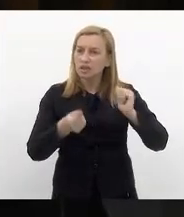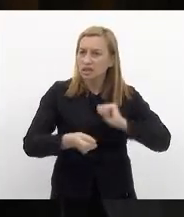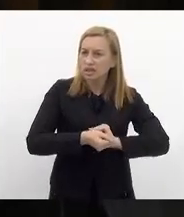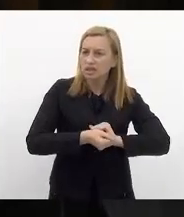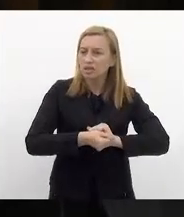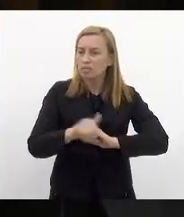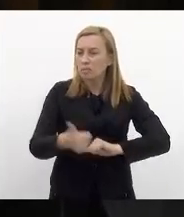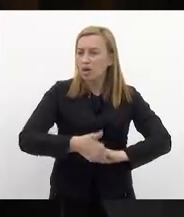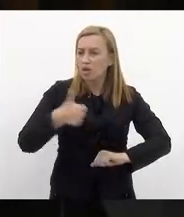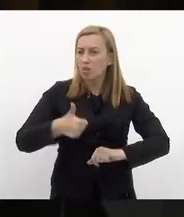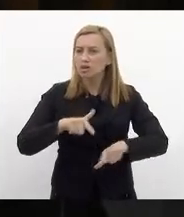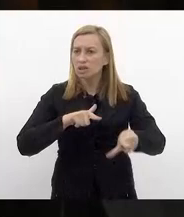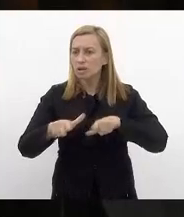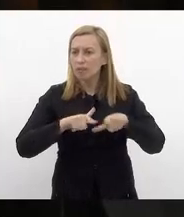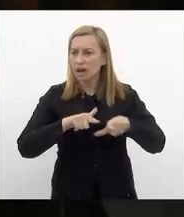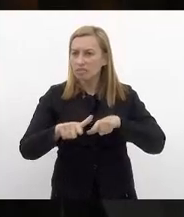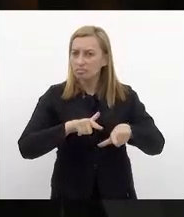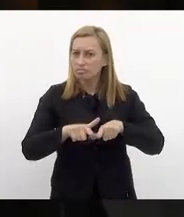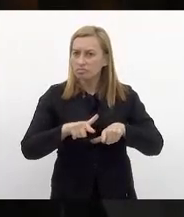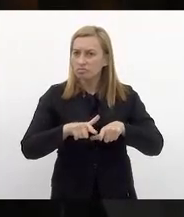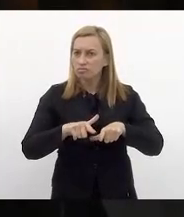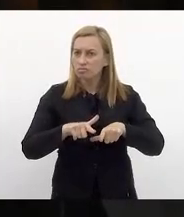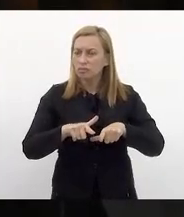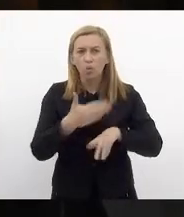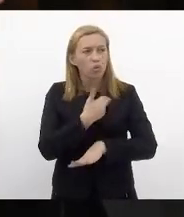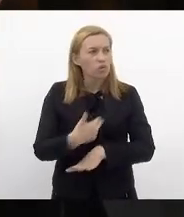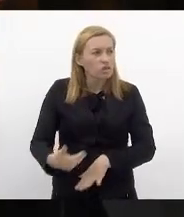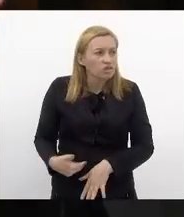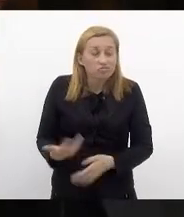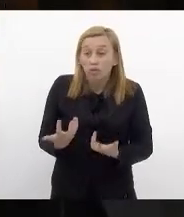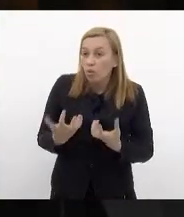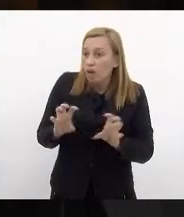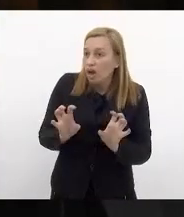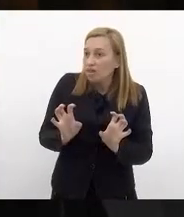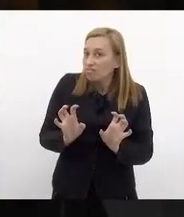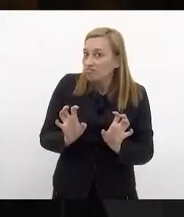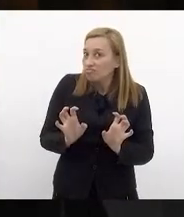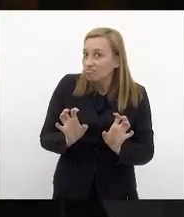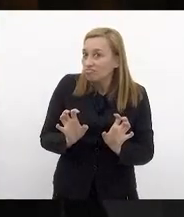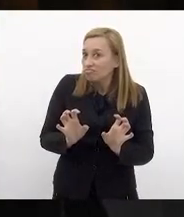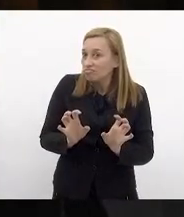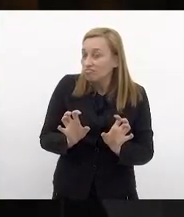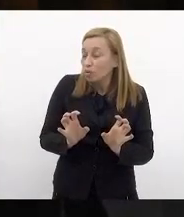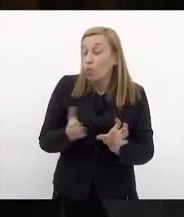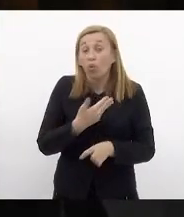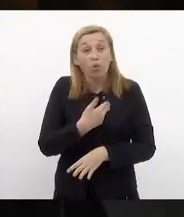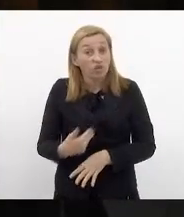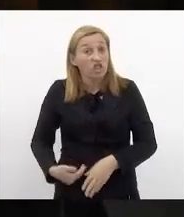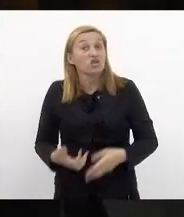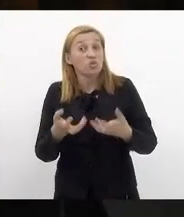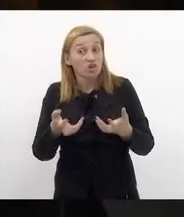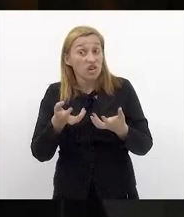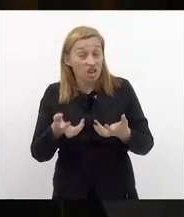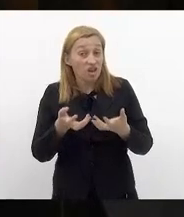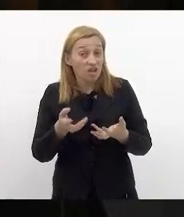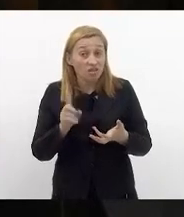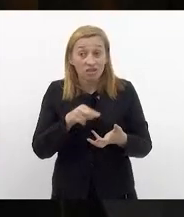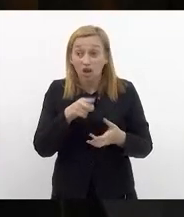prestando melhores serviços. O governador não quer fazer nada disso. O governador quer extinguir